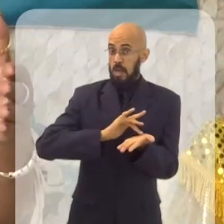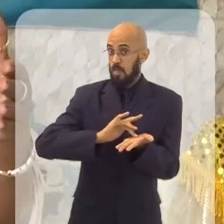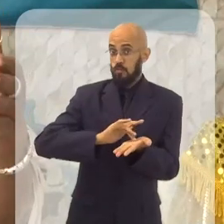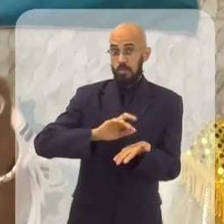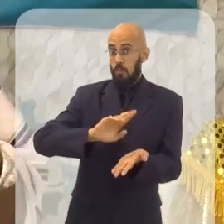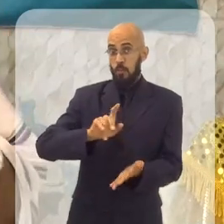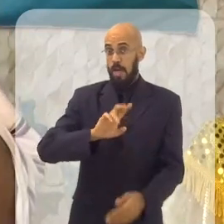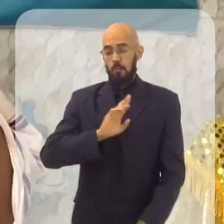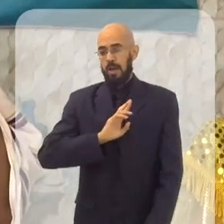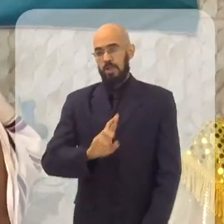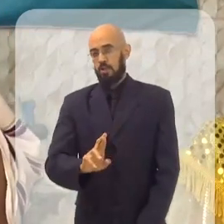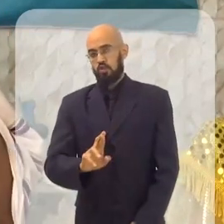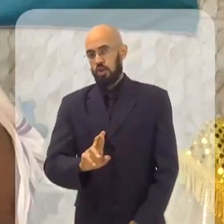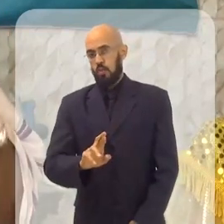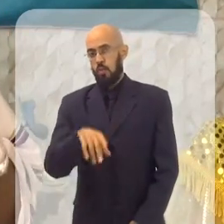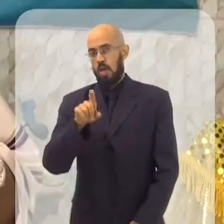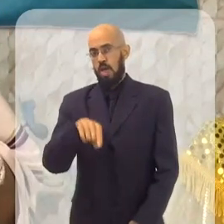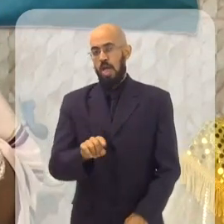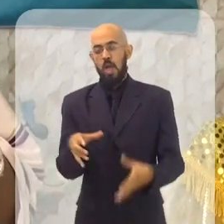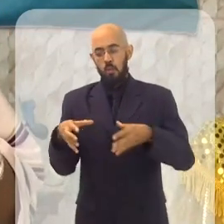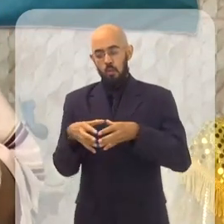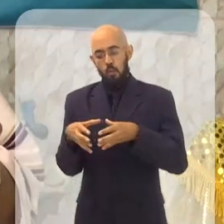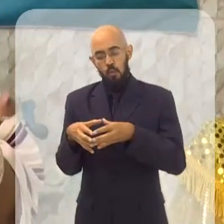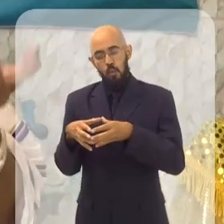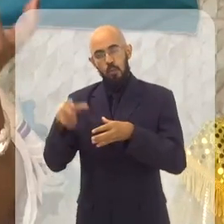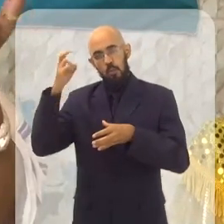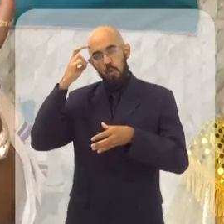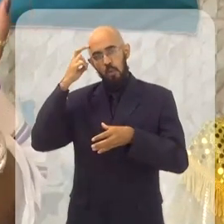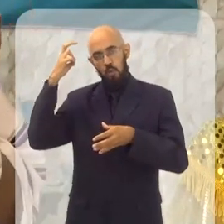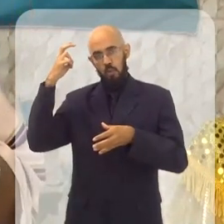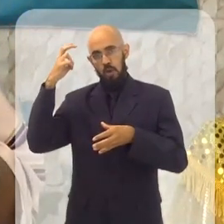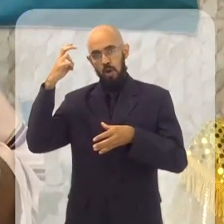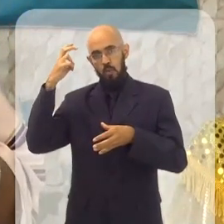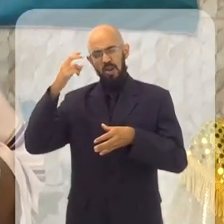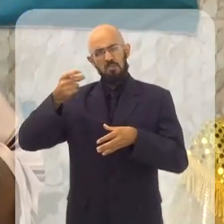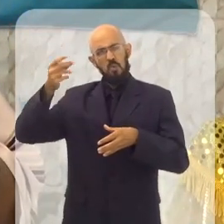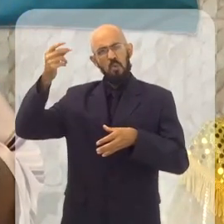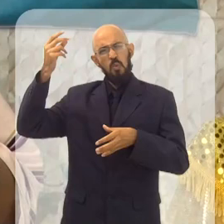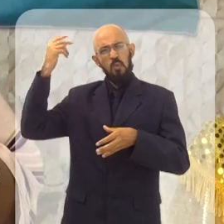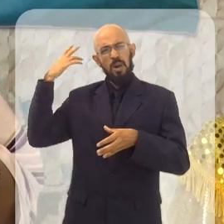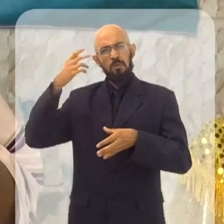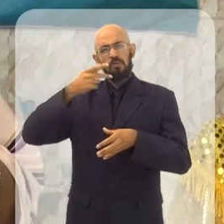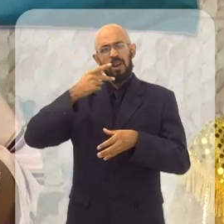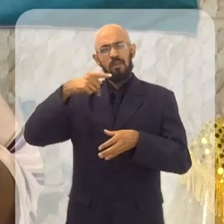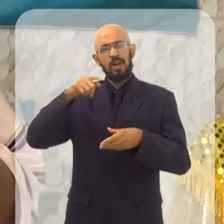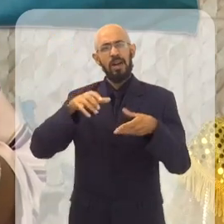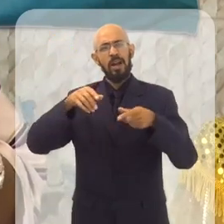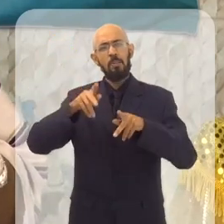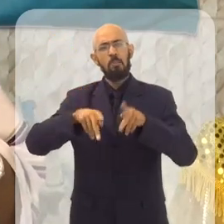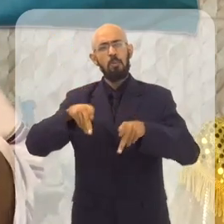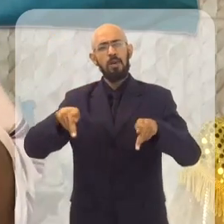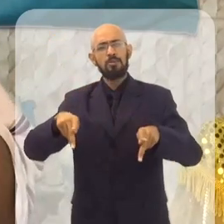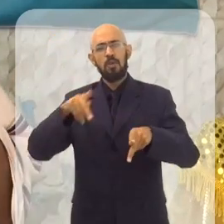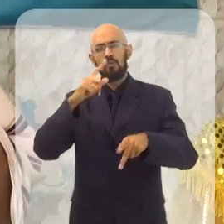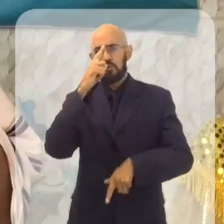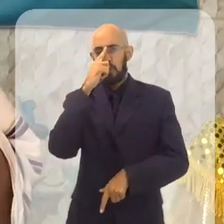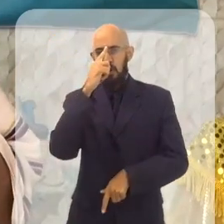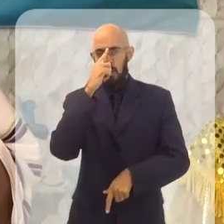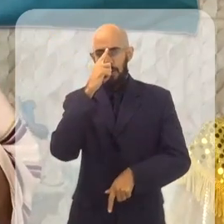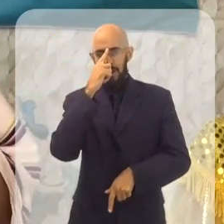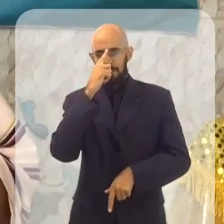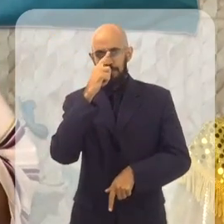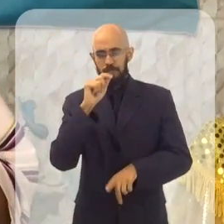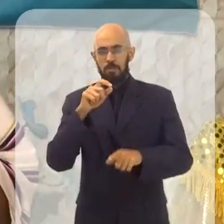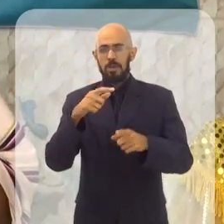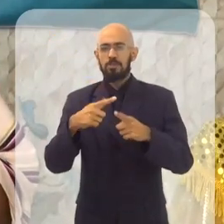religião, é uma etnia que antigamente era chamada de povo de Roma. E por que que eles